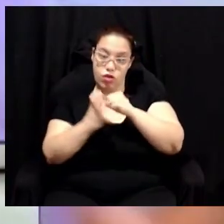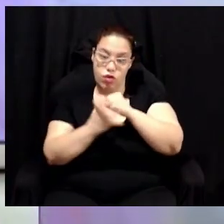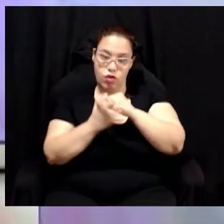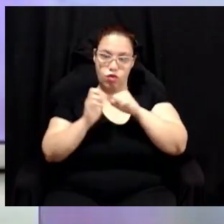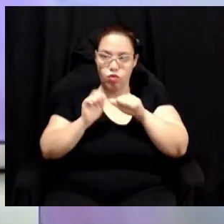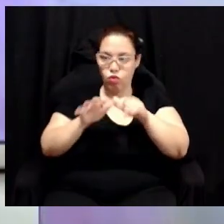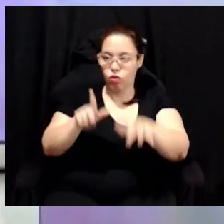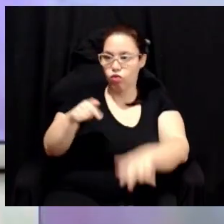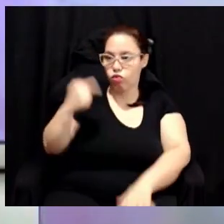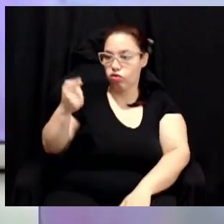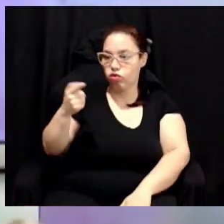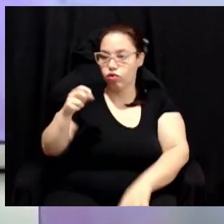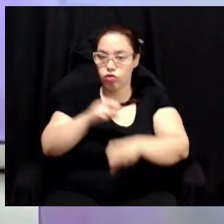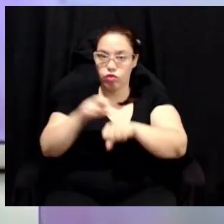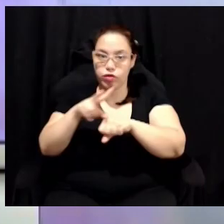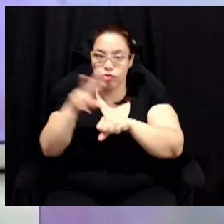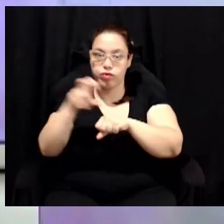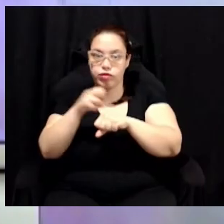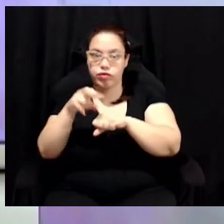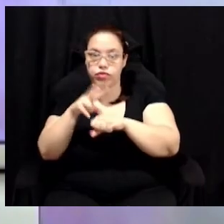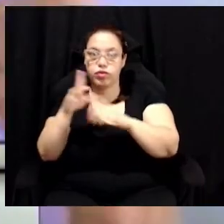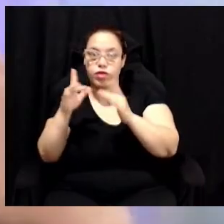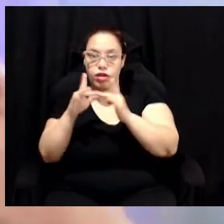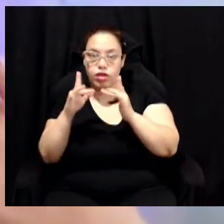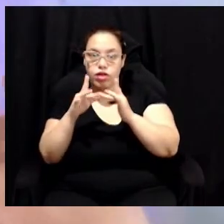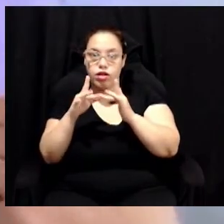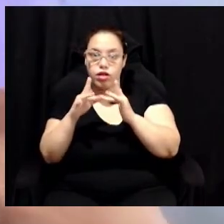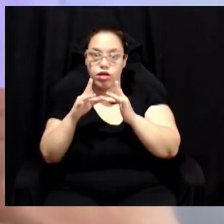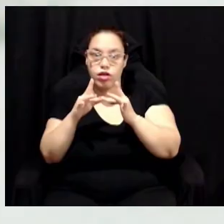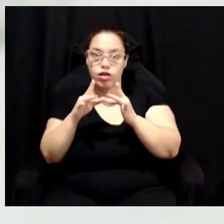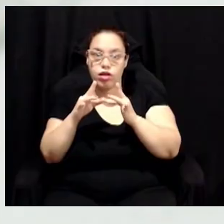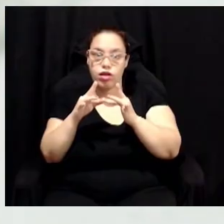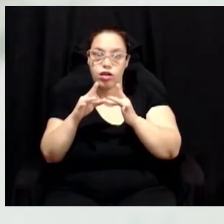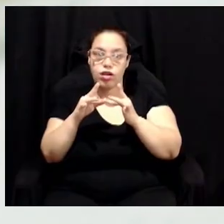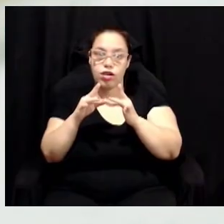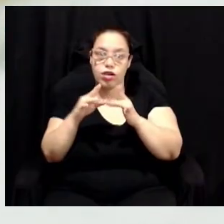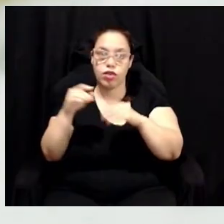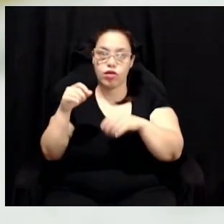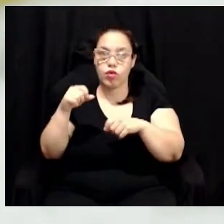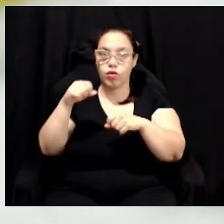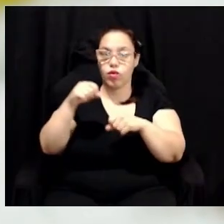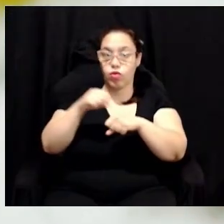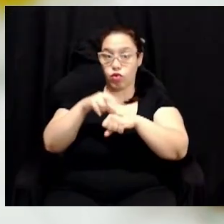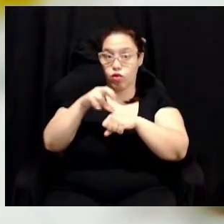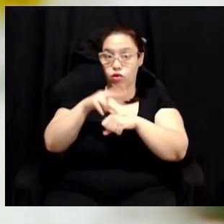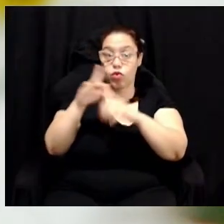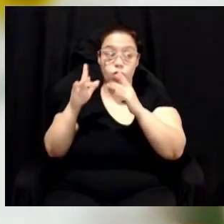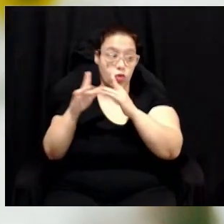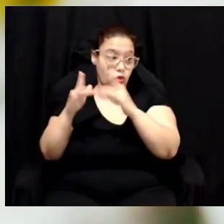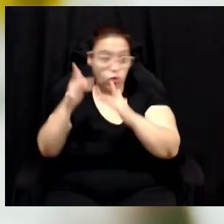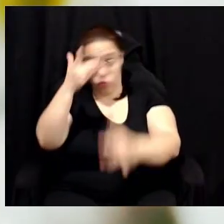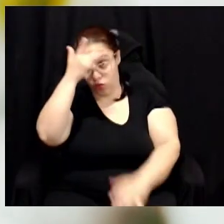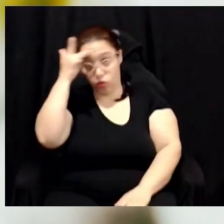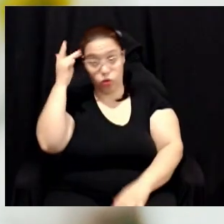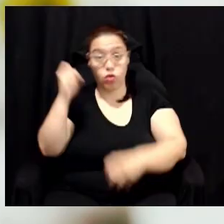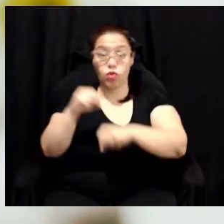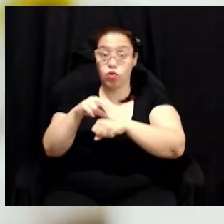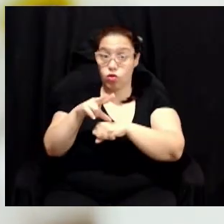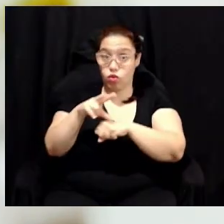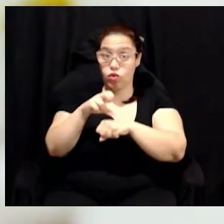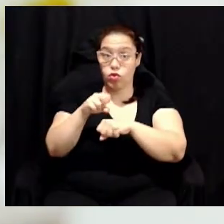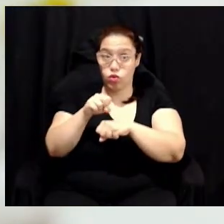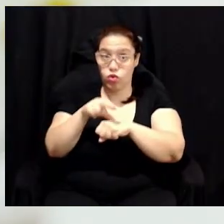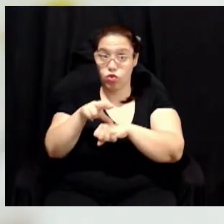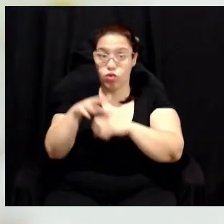de qualquer outro vírus que você esteja em contato. Se você está com esse vírus ou se você está em contato com uma pessoa com o vírus, ou seja,